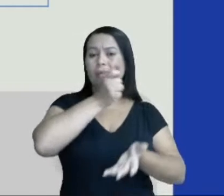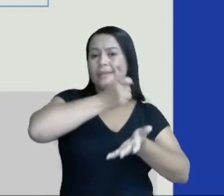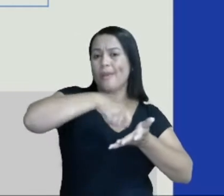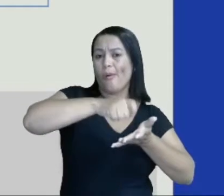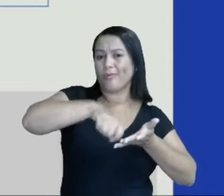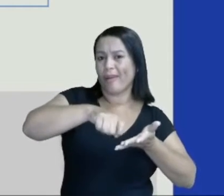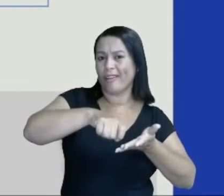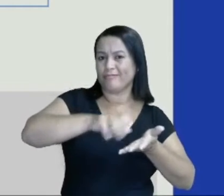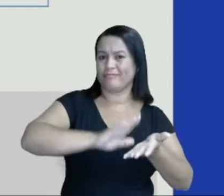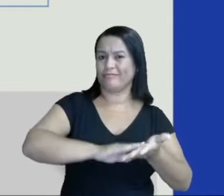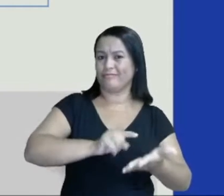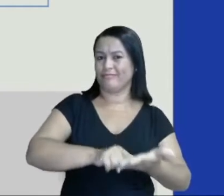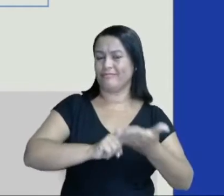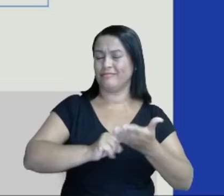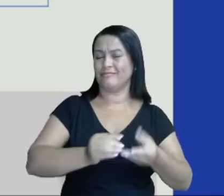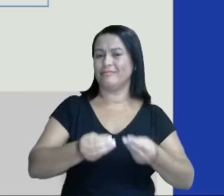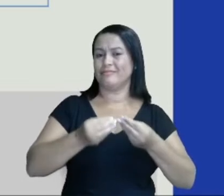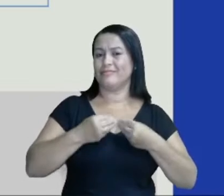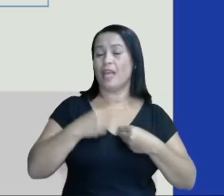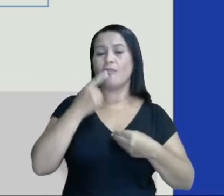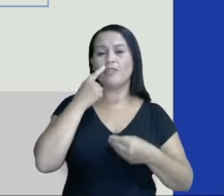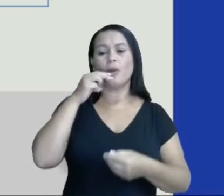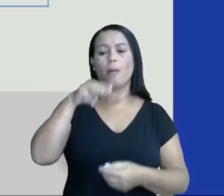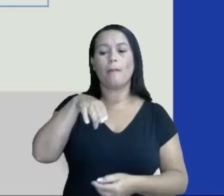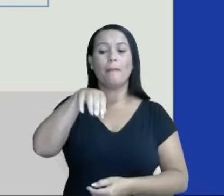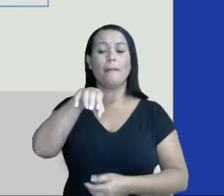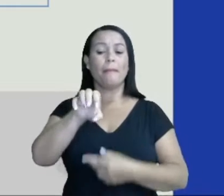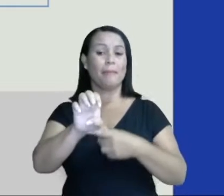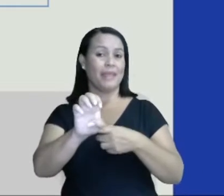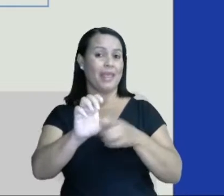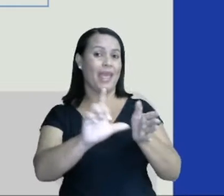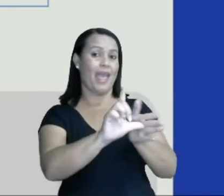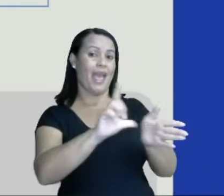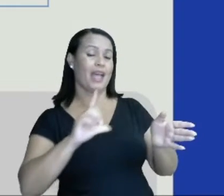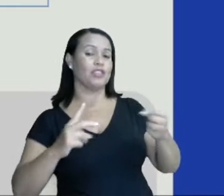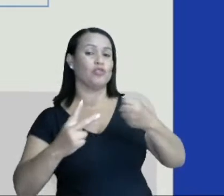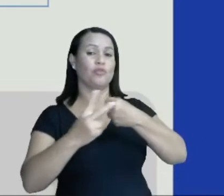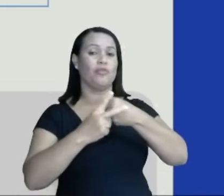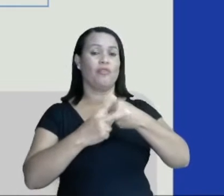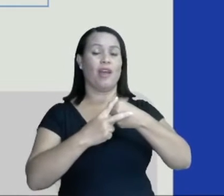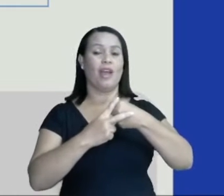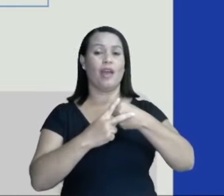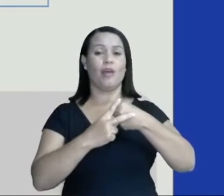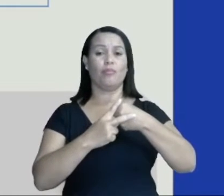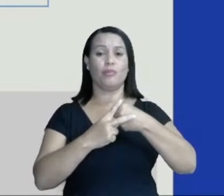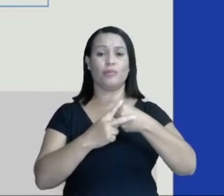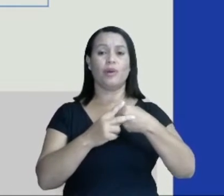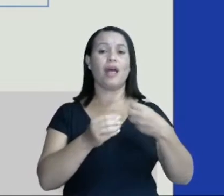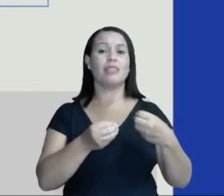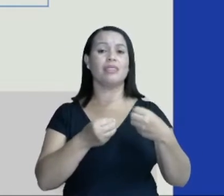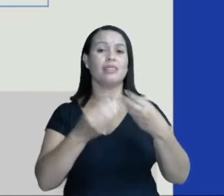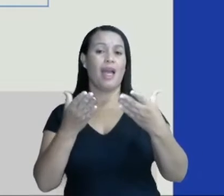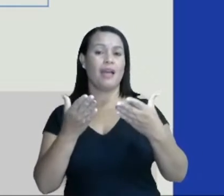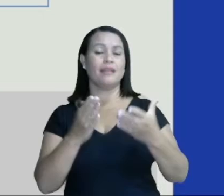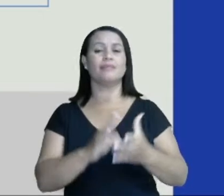um autógrafo. Então, a gente coloca o me antes do verbo dar, deu,